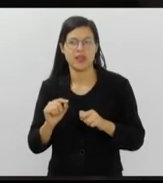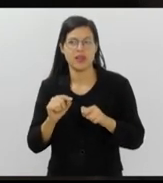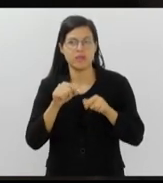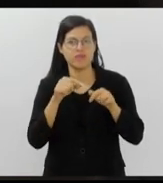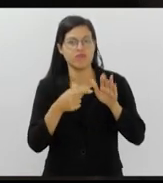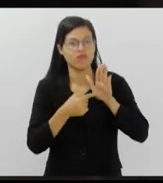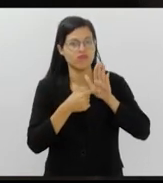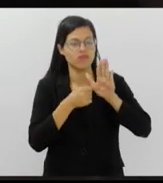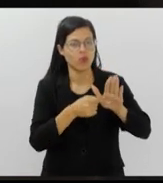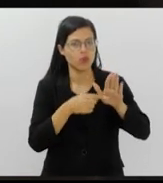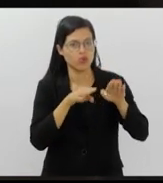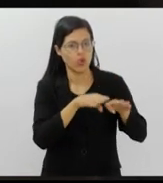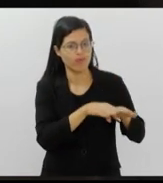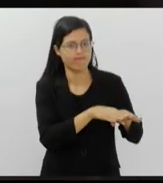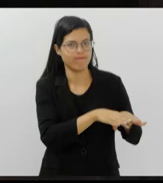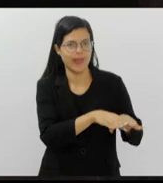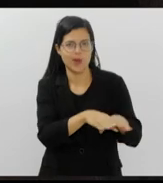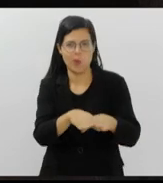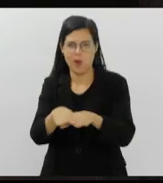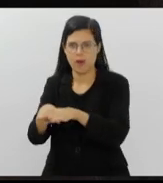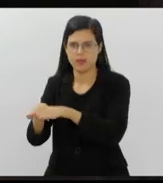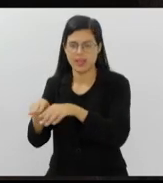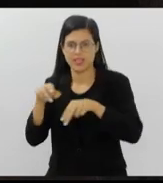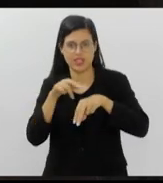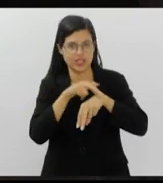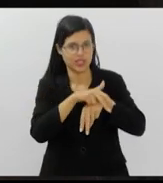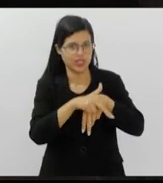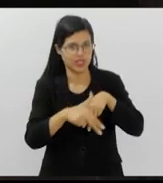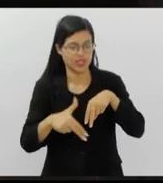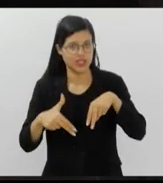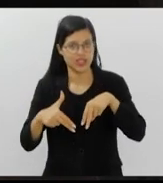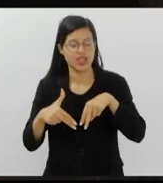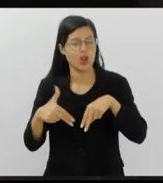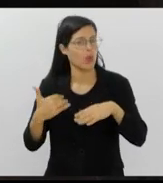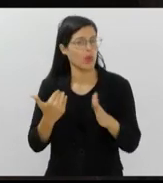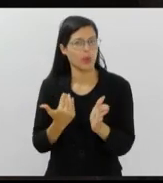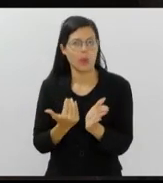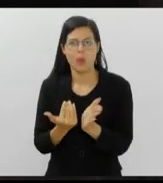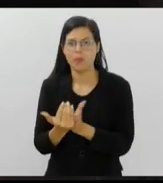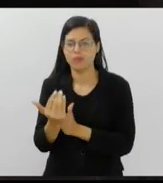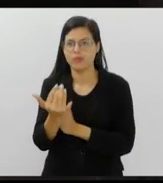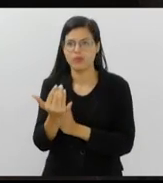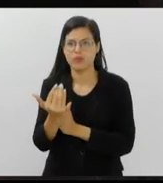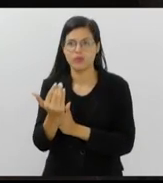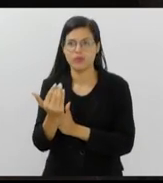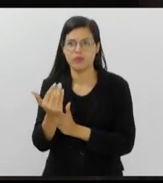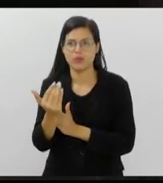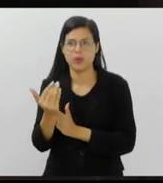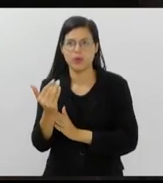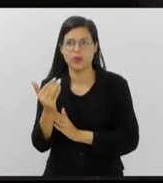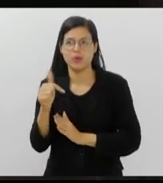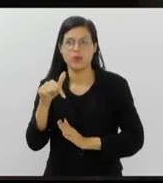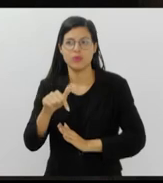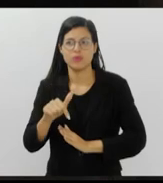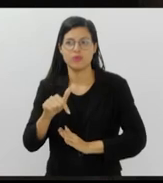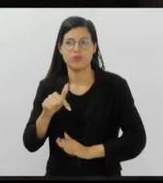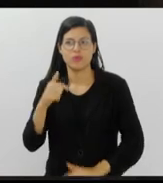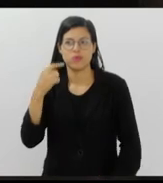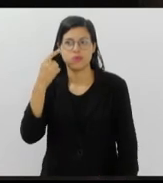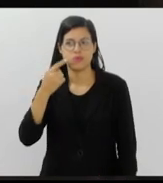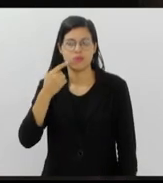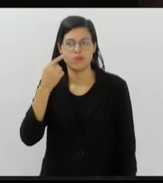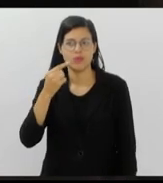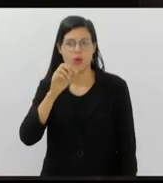igualdade de gênero, além de ter sido uma das pioneiras no reconhecimento do direito ao